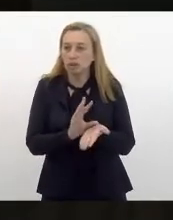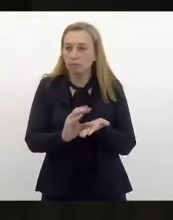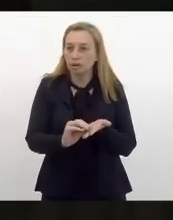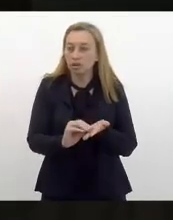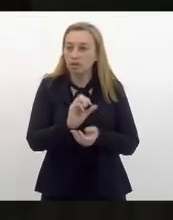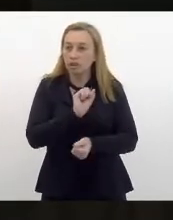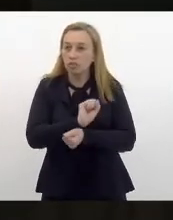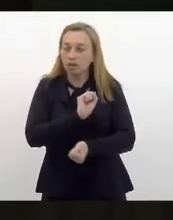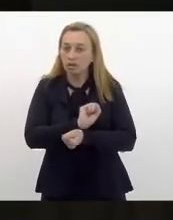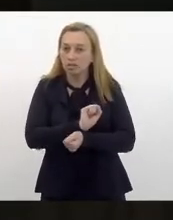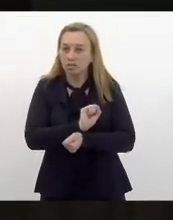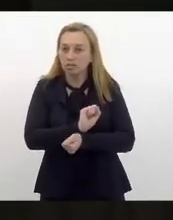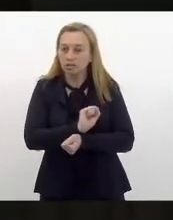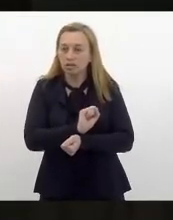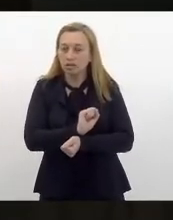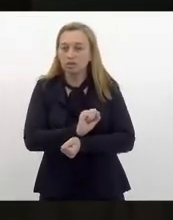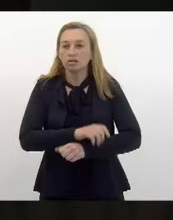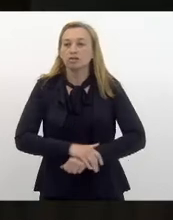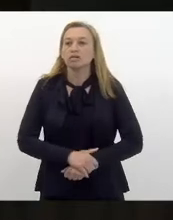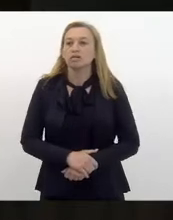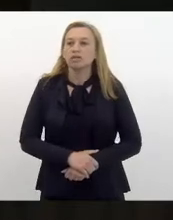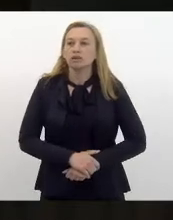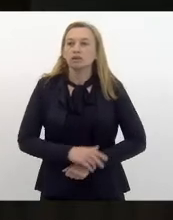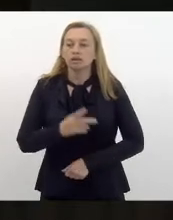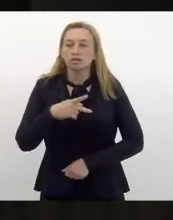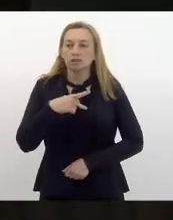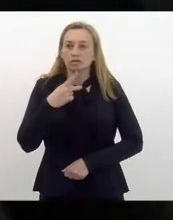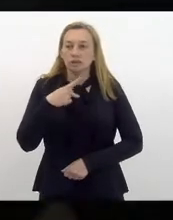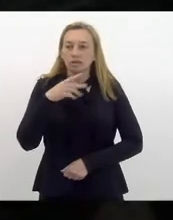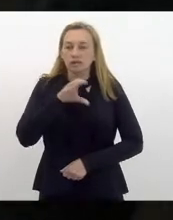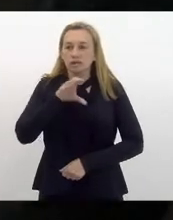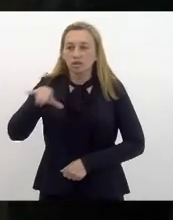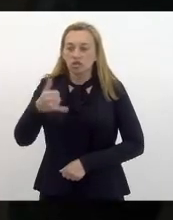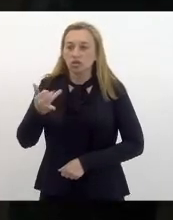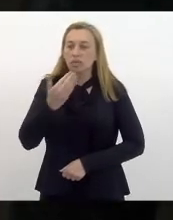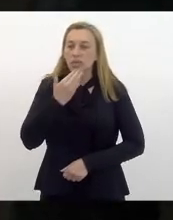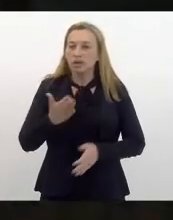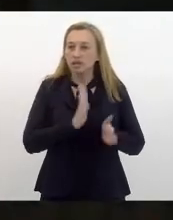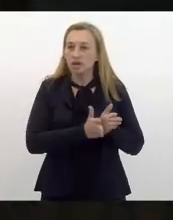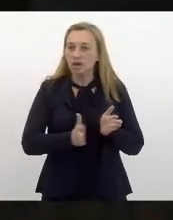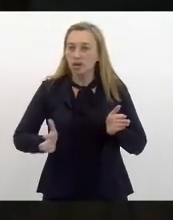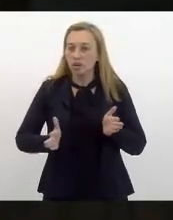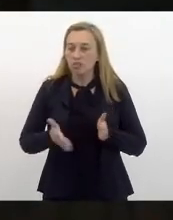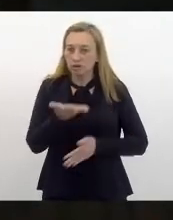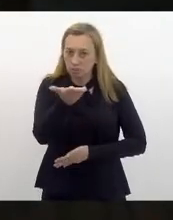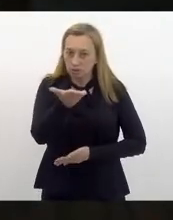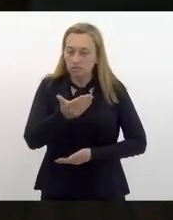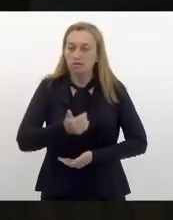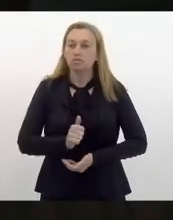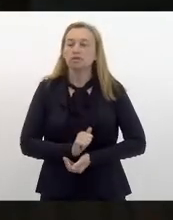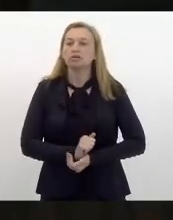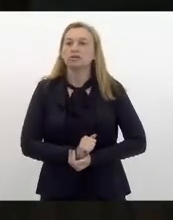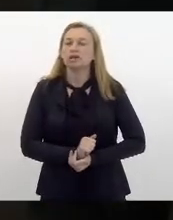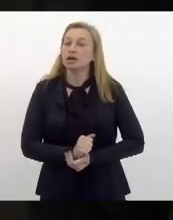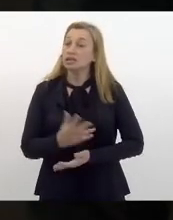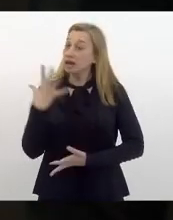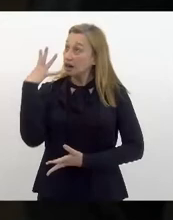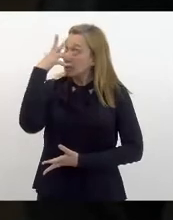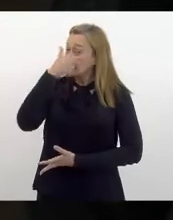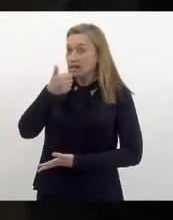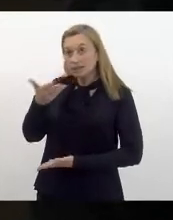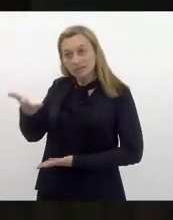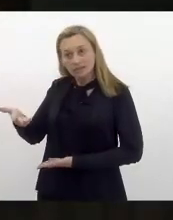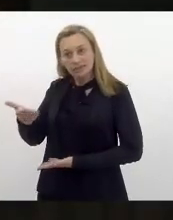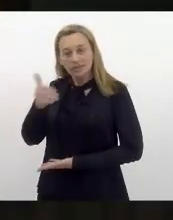aguardar são de ordem o parecer da ccj pela ordem pela ordem quanto fica muito